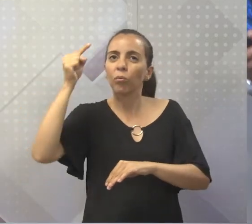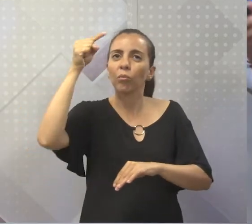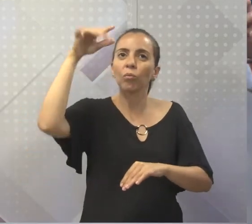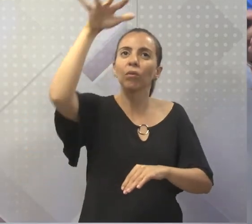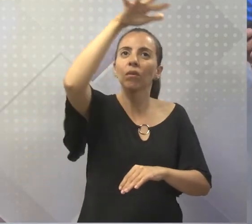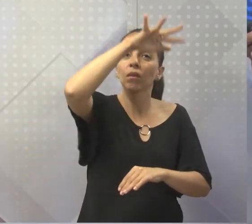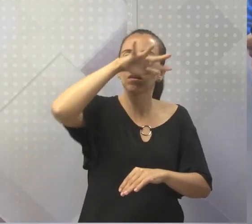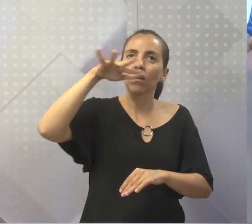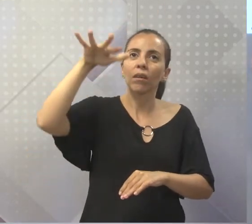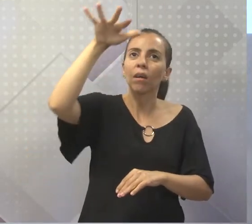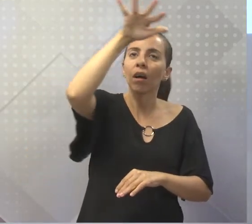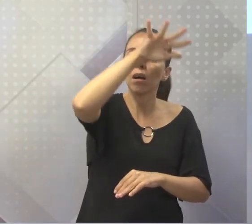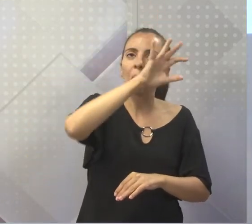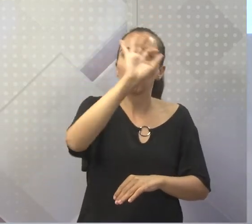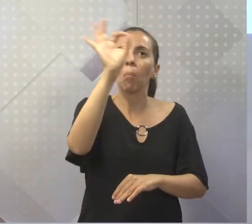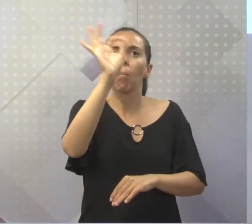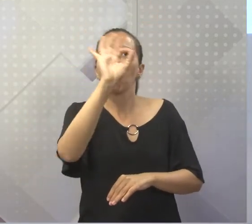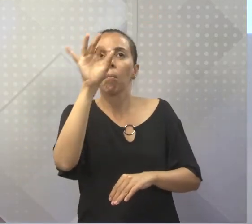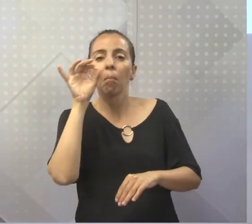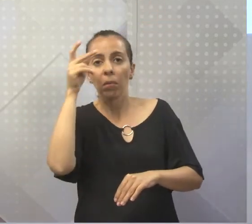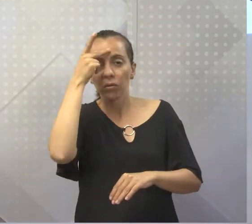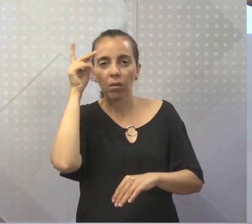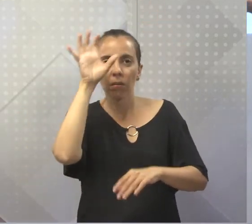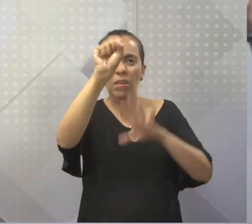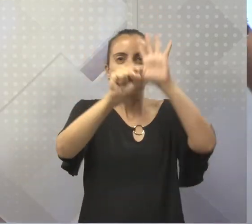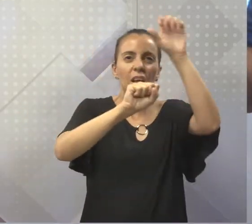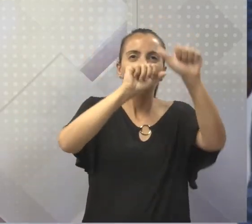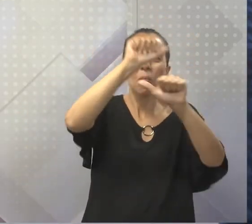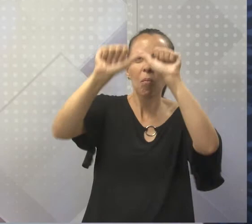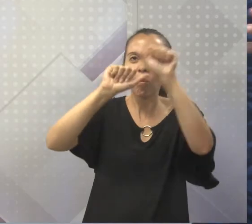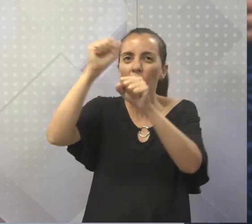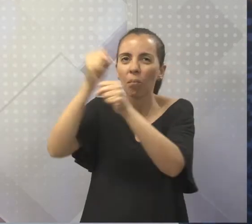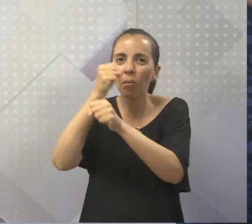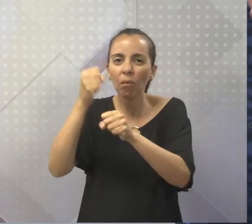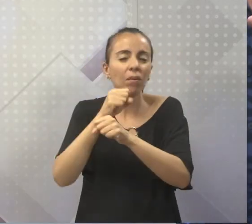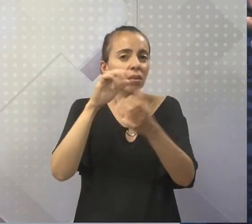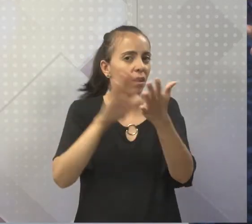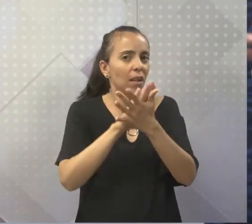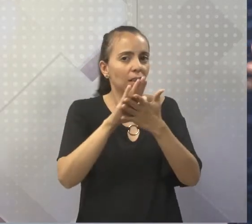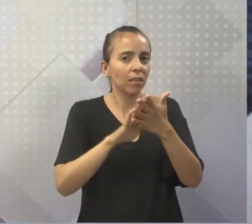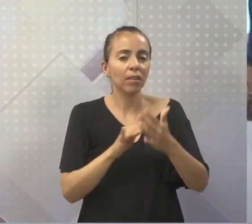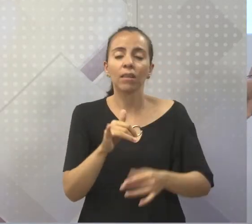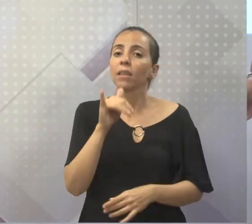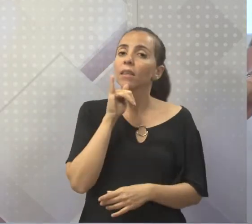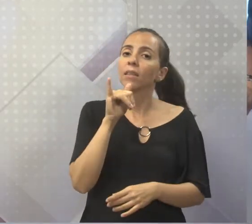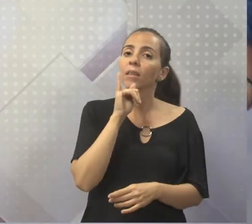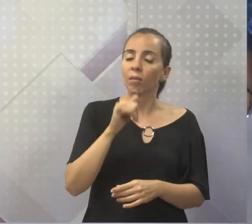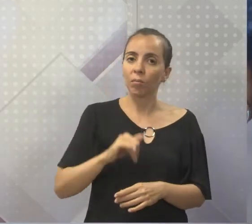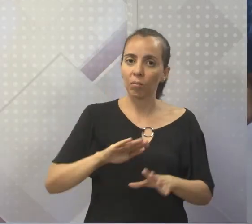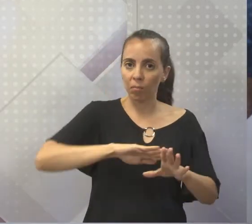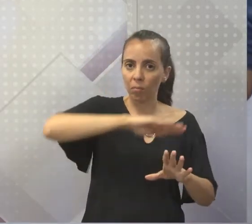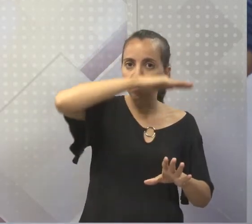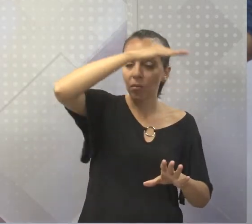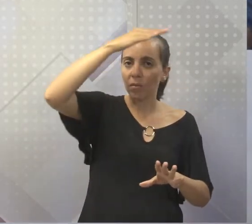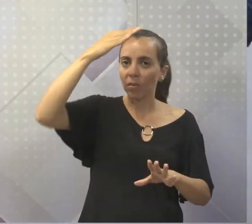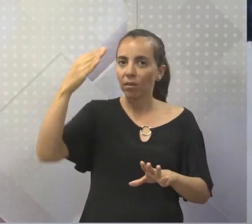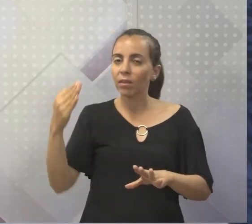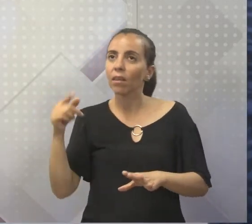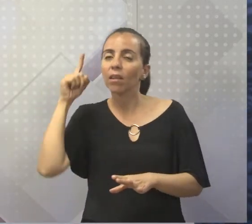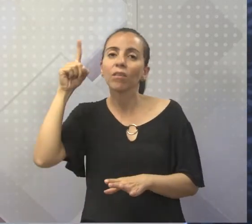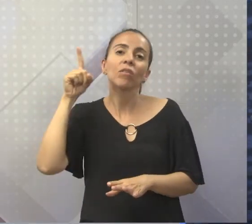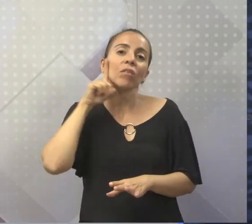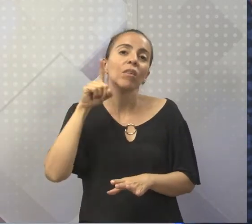quando eu tenho Aspen que é uma montanha gelada dos Estados Unidos que é uma Estação de Esqui que o homem mais